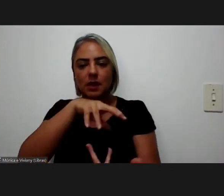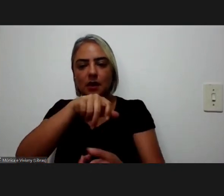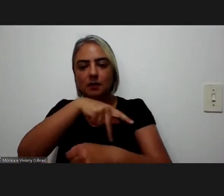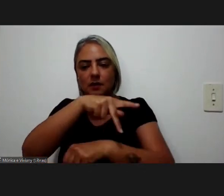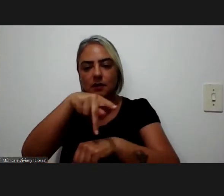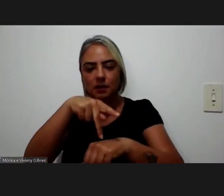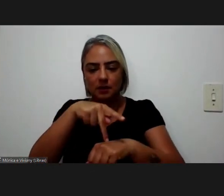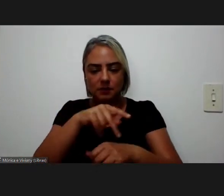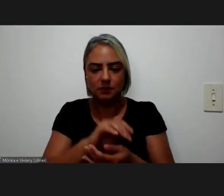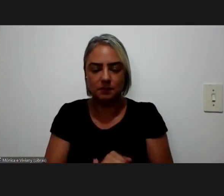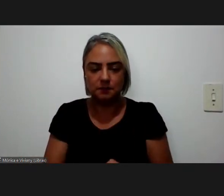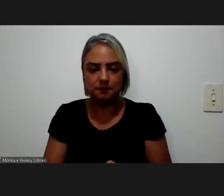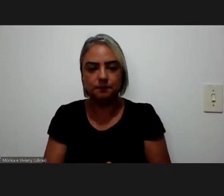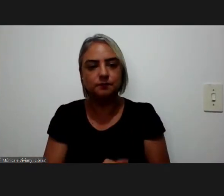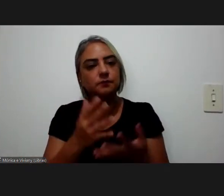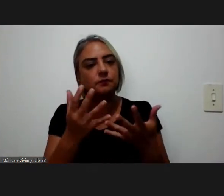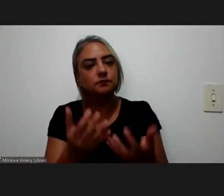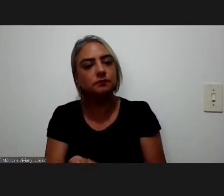second seminar.